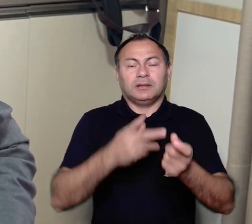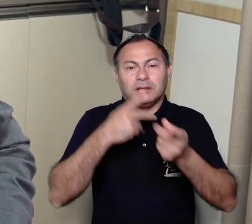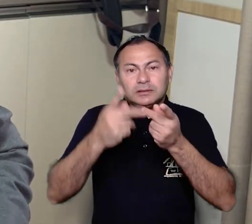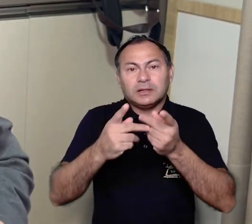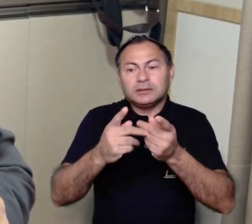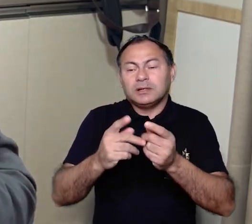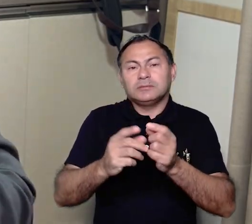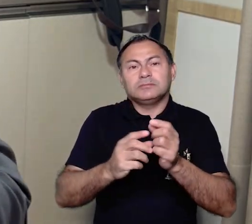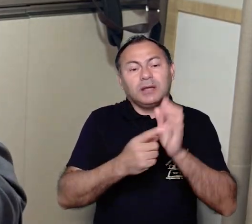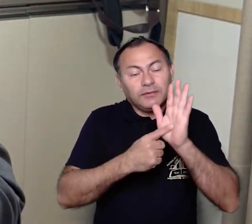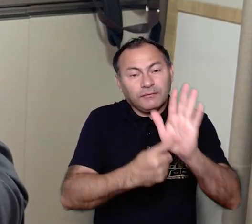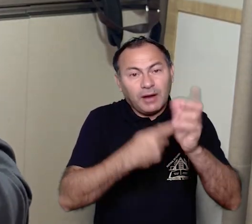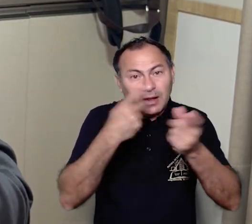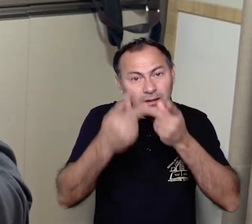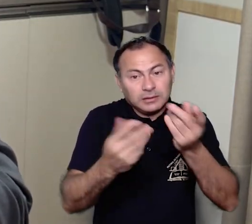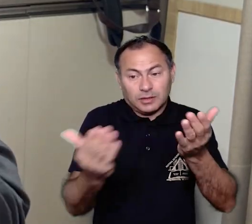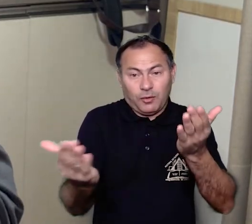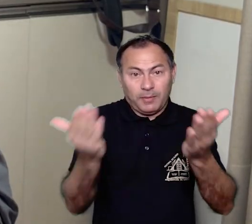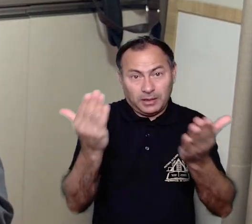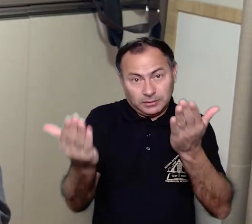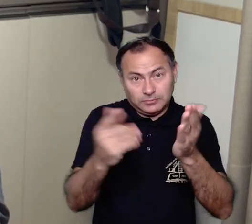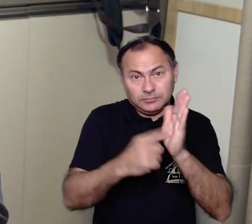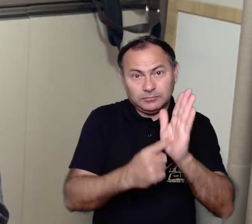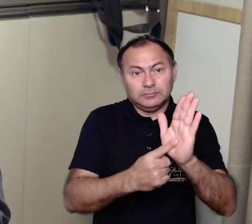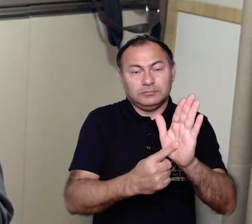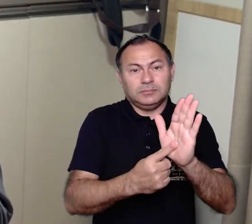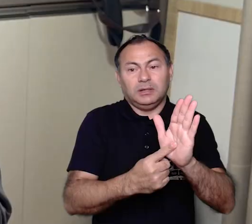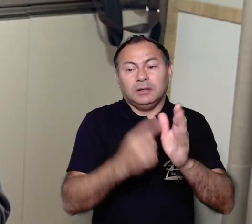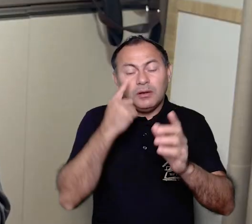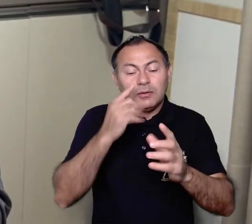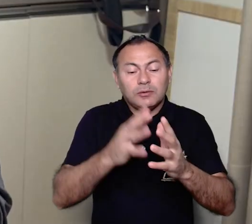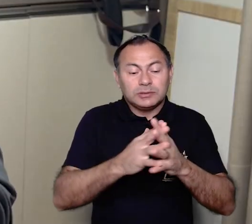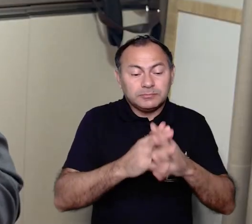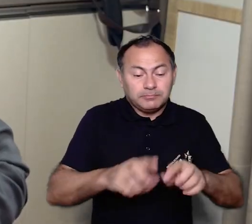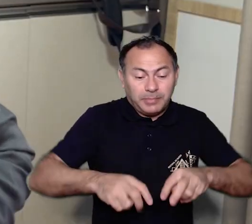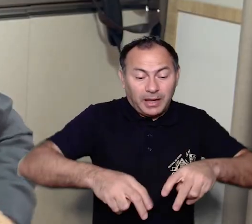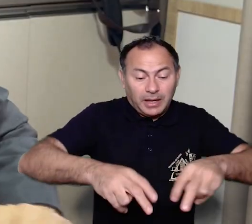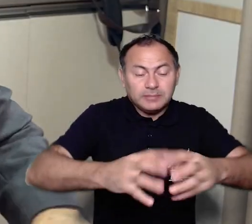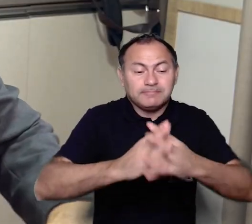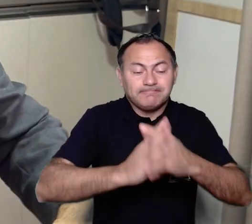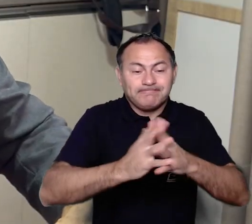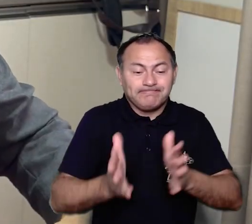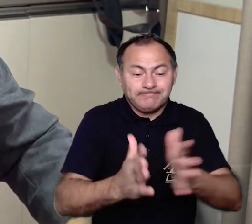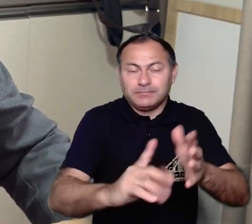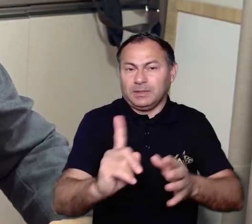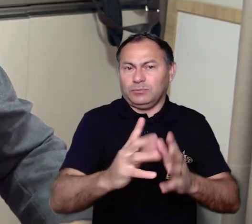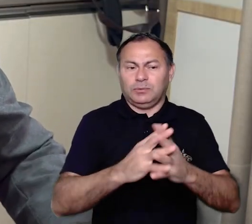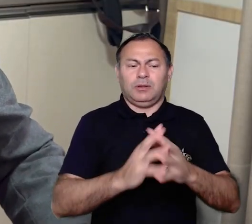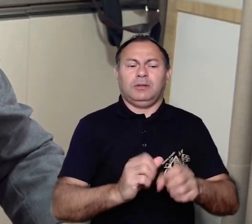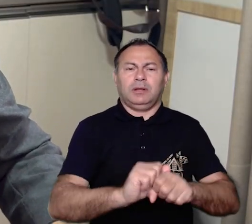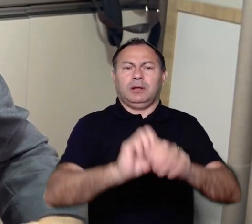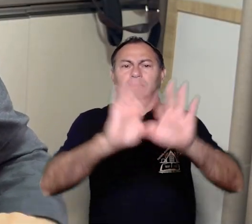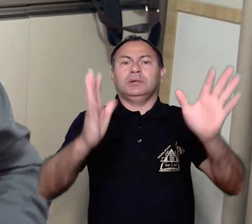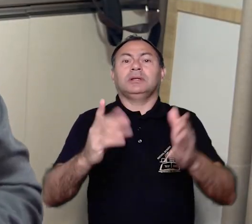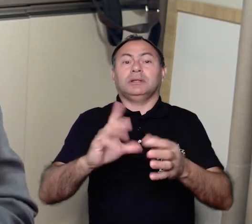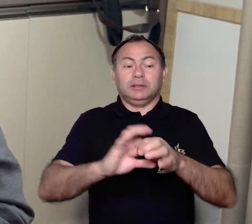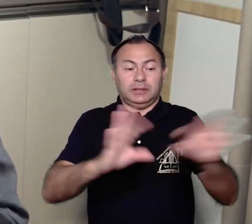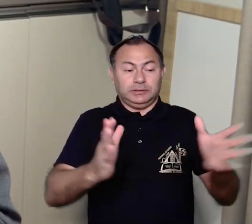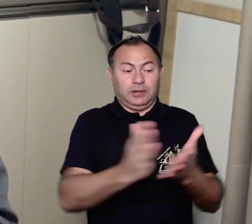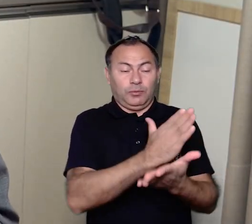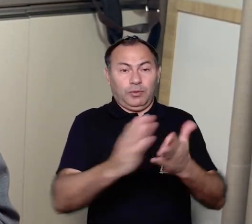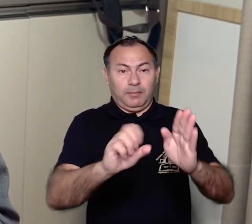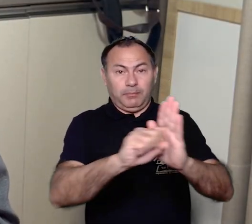então, nesta bula do Spes não confunde, deixa algumas